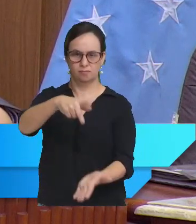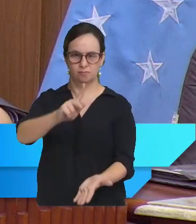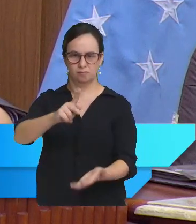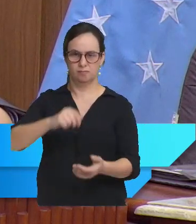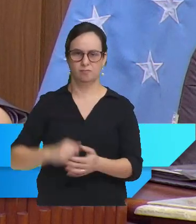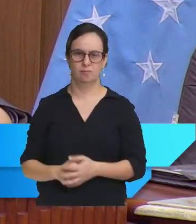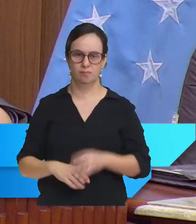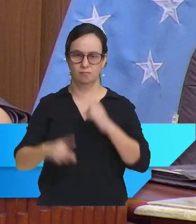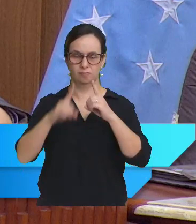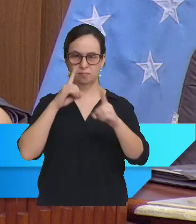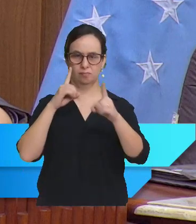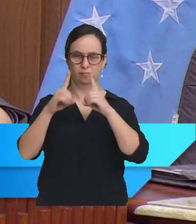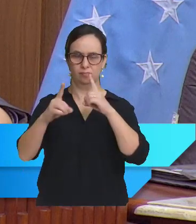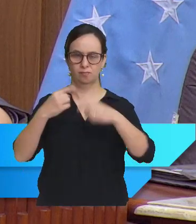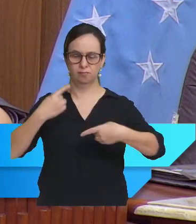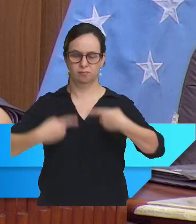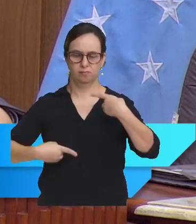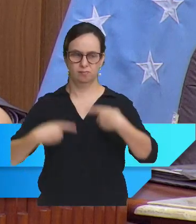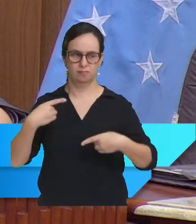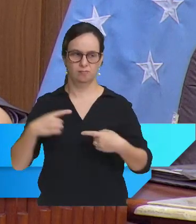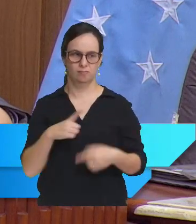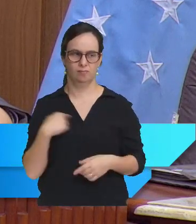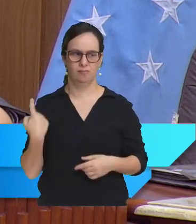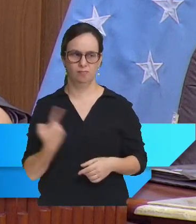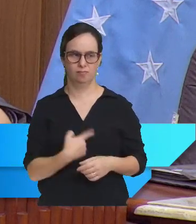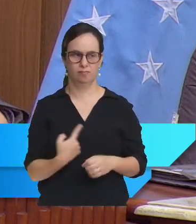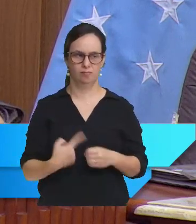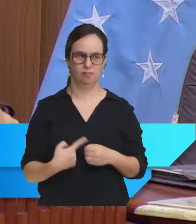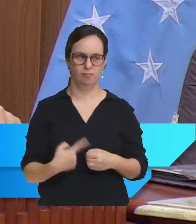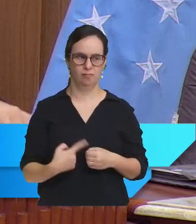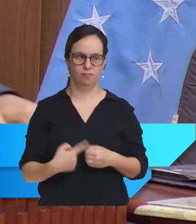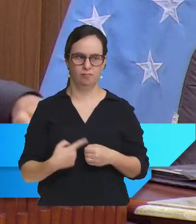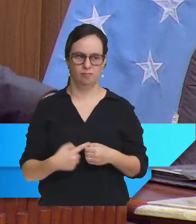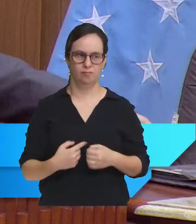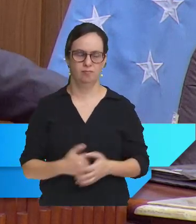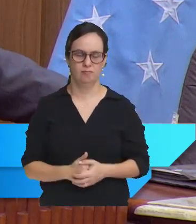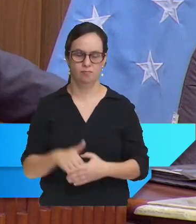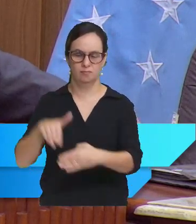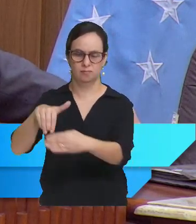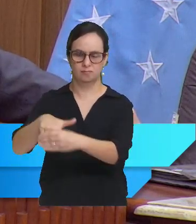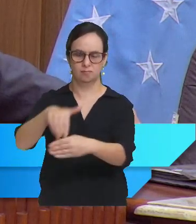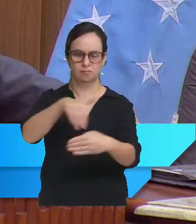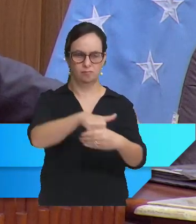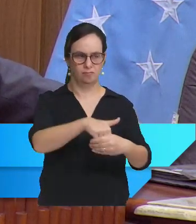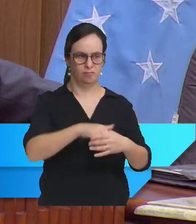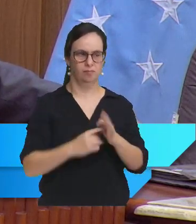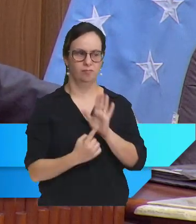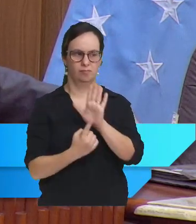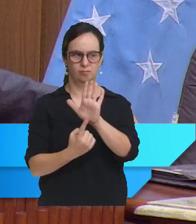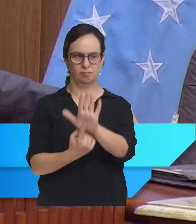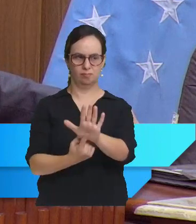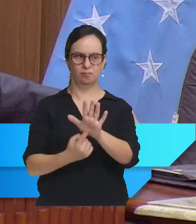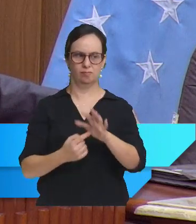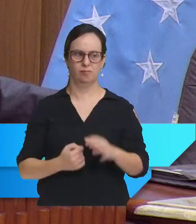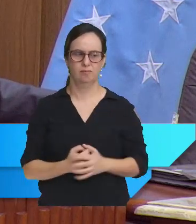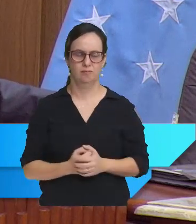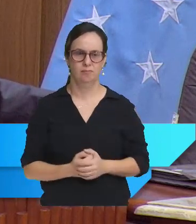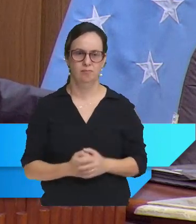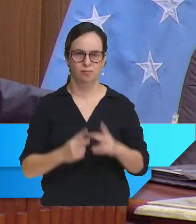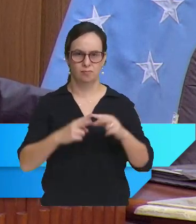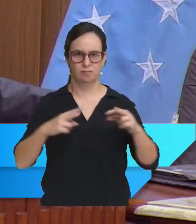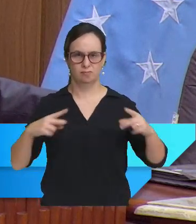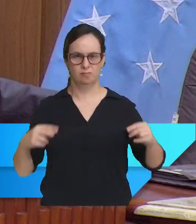nossa cidade. Eu acho que as urnas expressaram uma coisa em 2020 e estão expressando outra